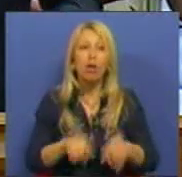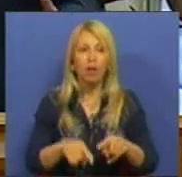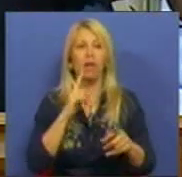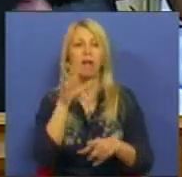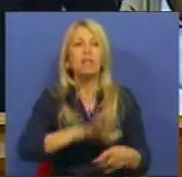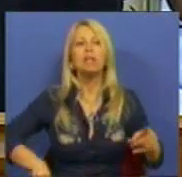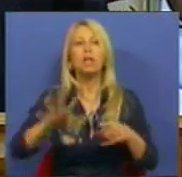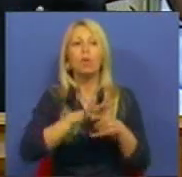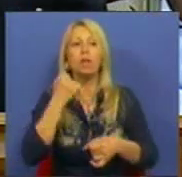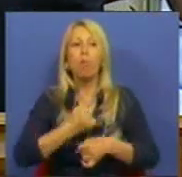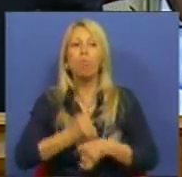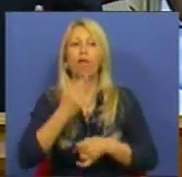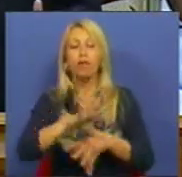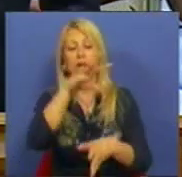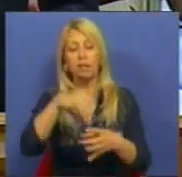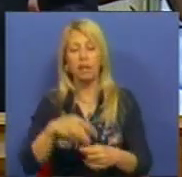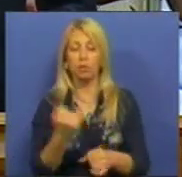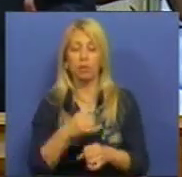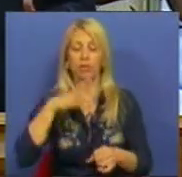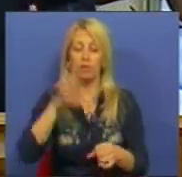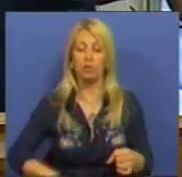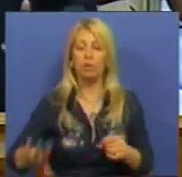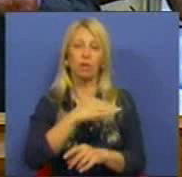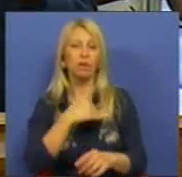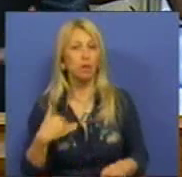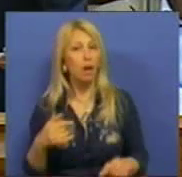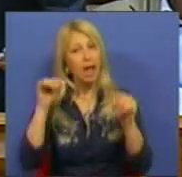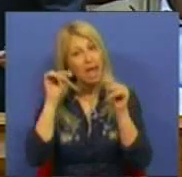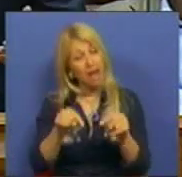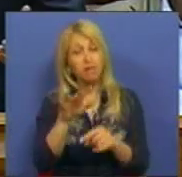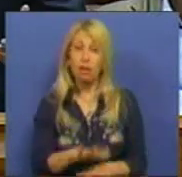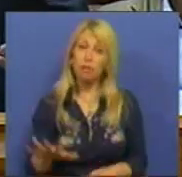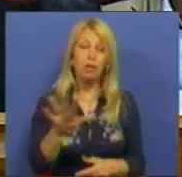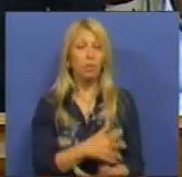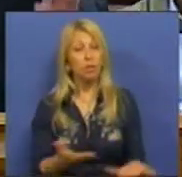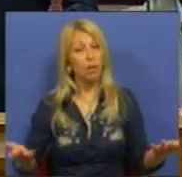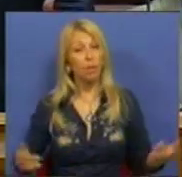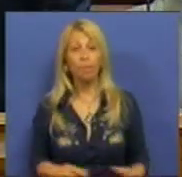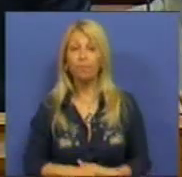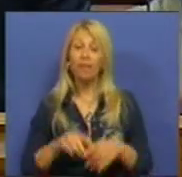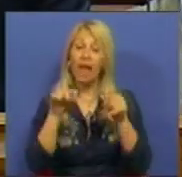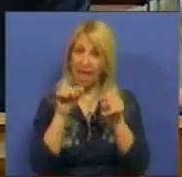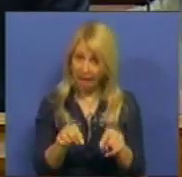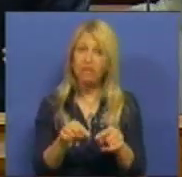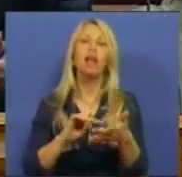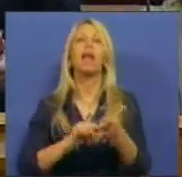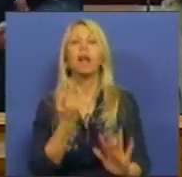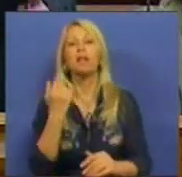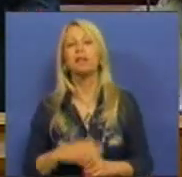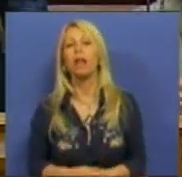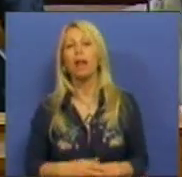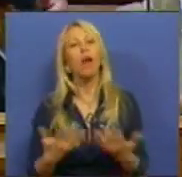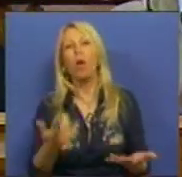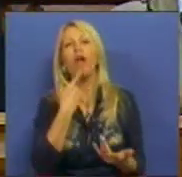dos profissionais no Serviço Nacional de Saúde. Essa é a circunstância, essa é a necessidade. Não nos